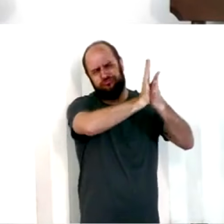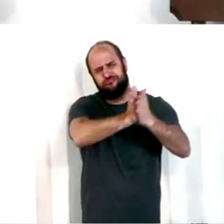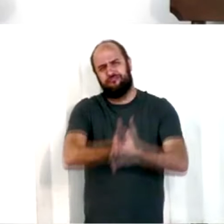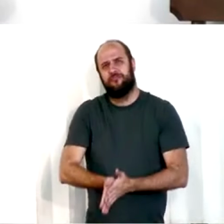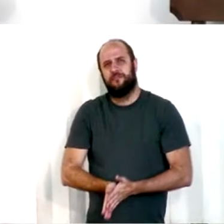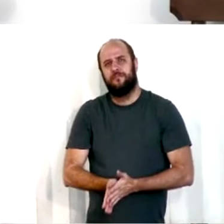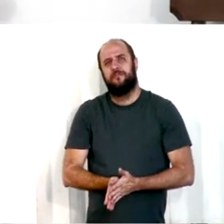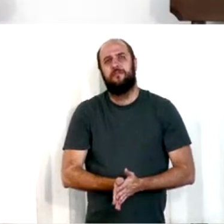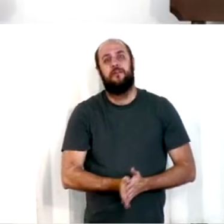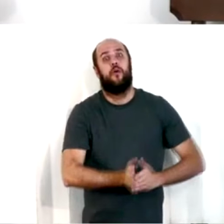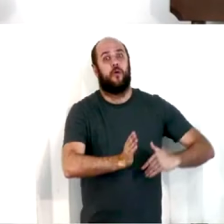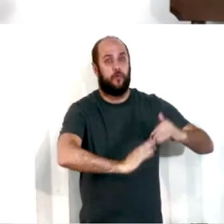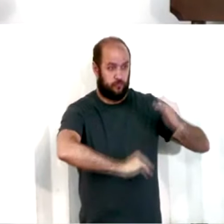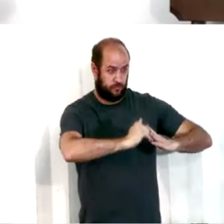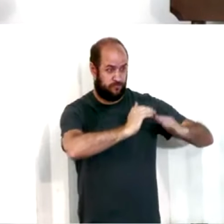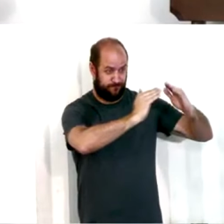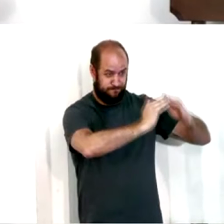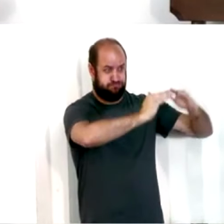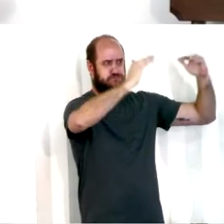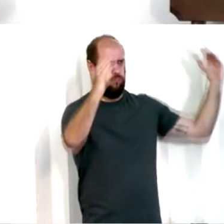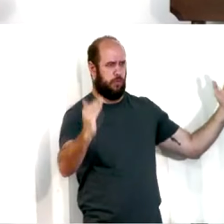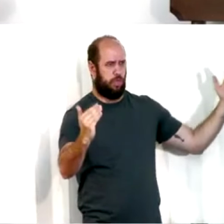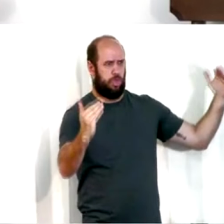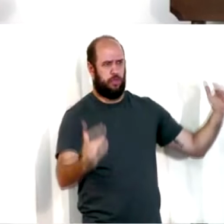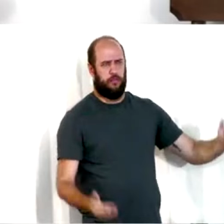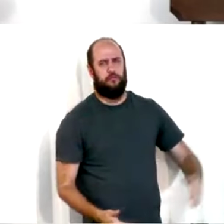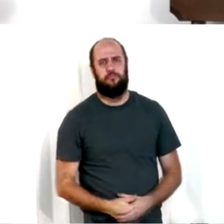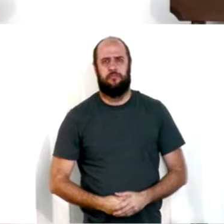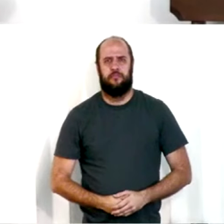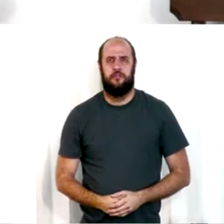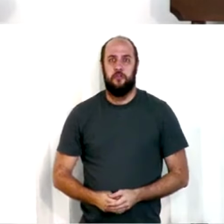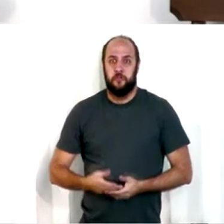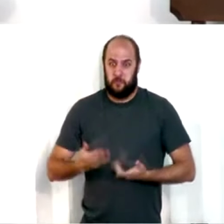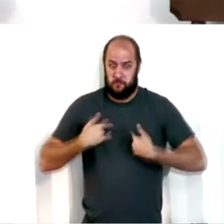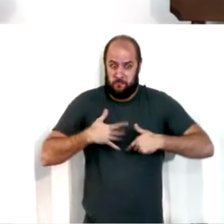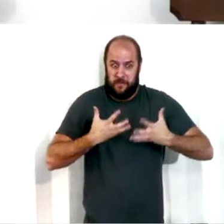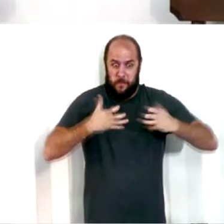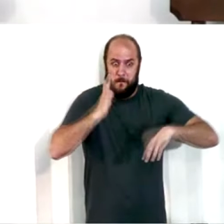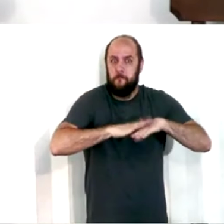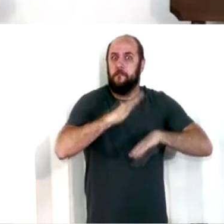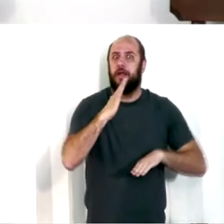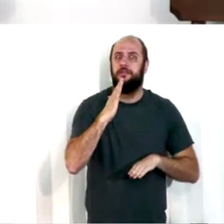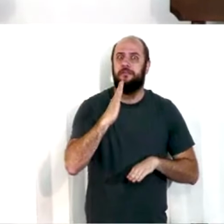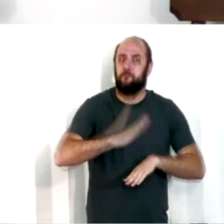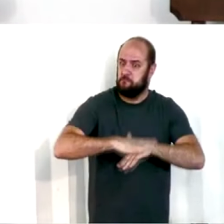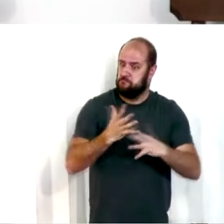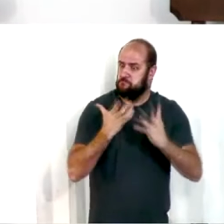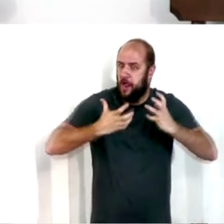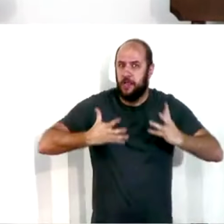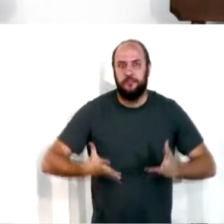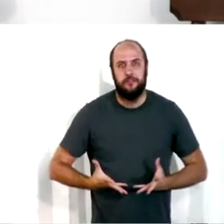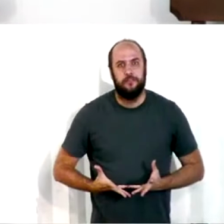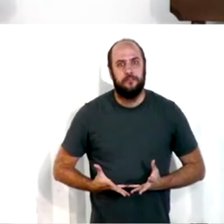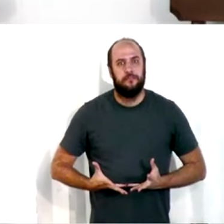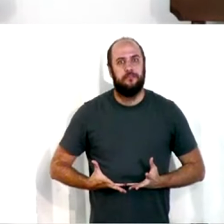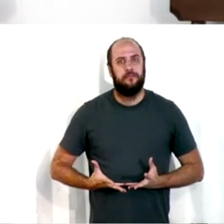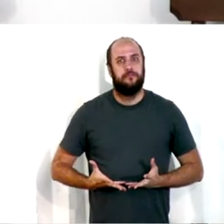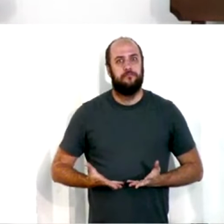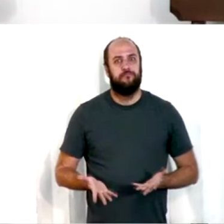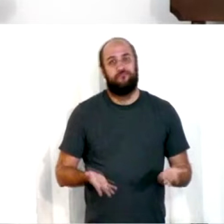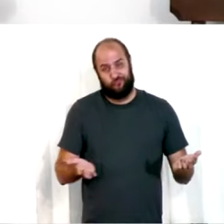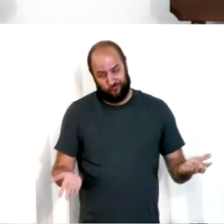vou construir ainda maior, para que eu tenha mais, para que caiba mais. E